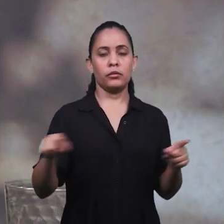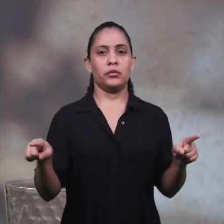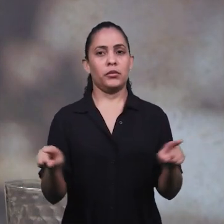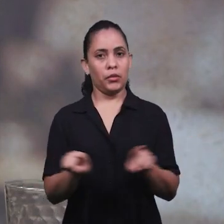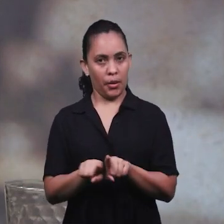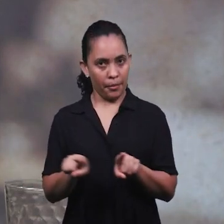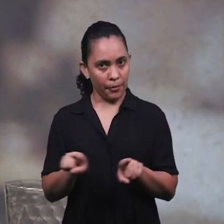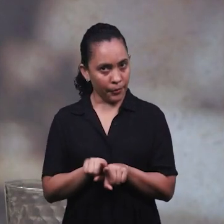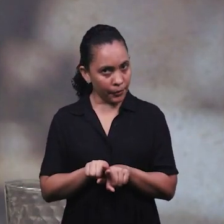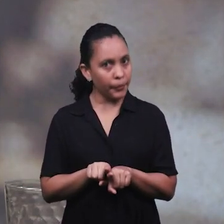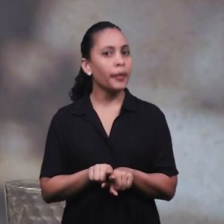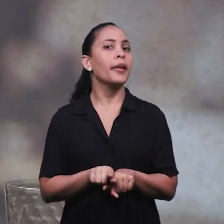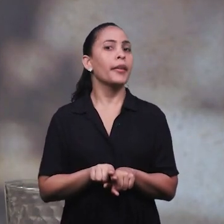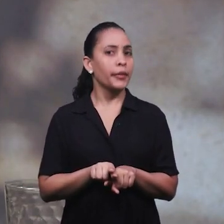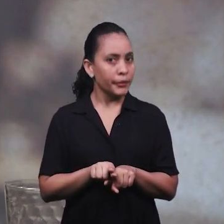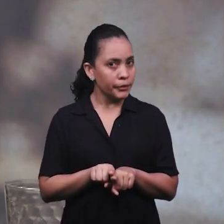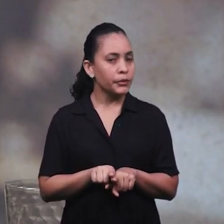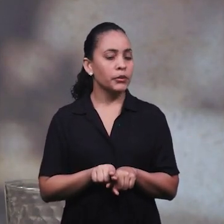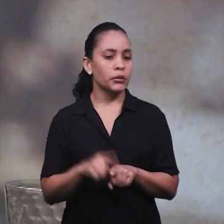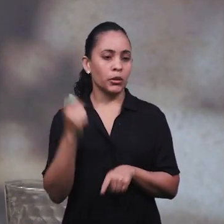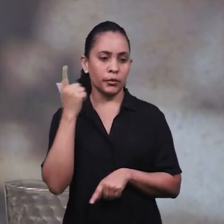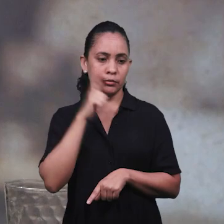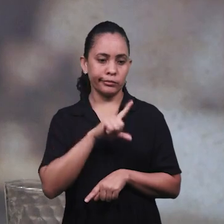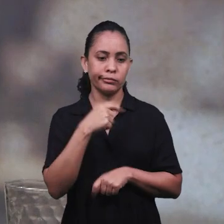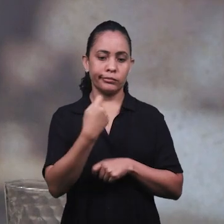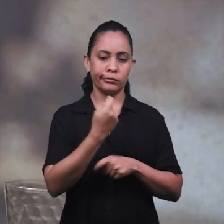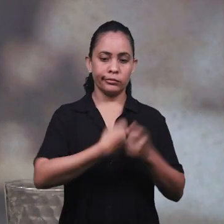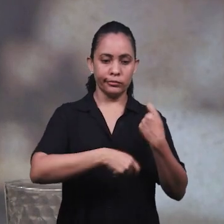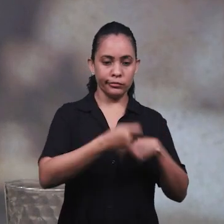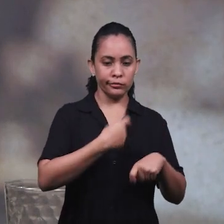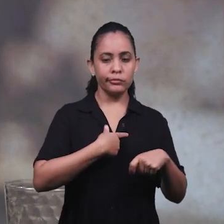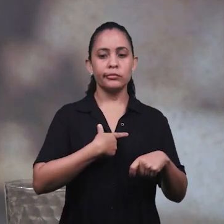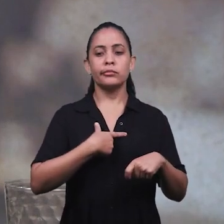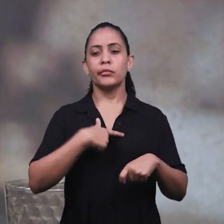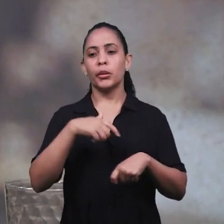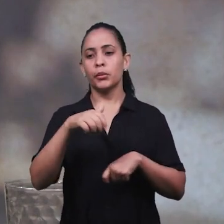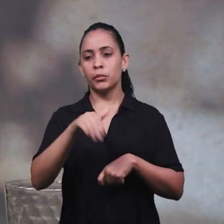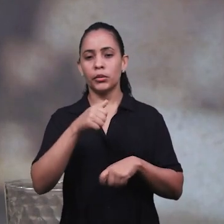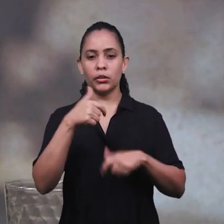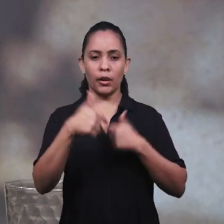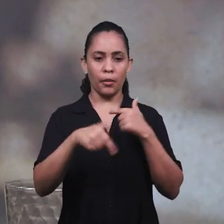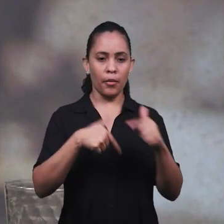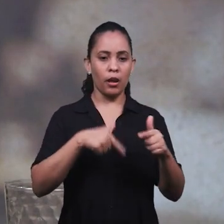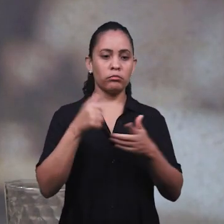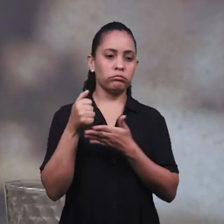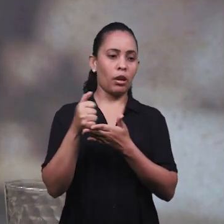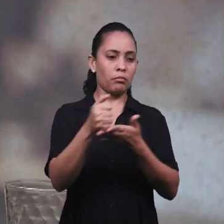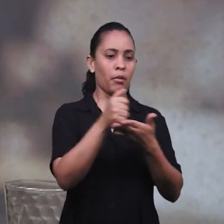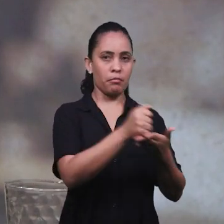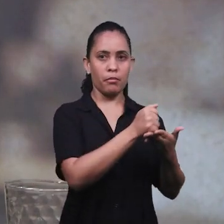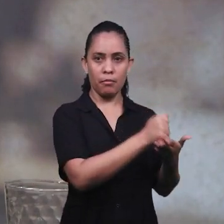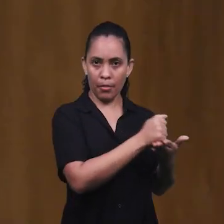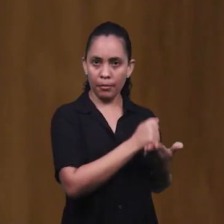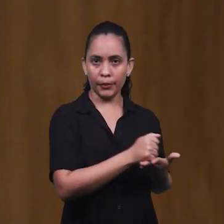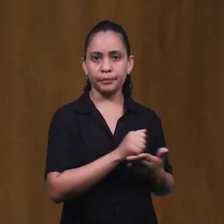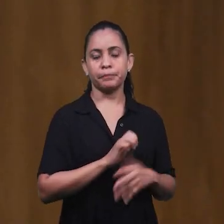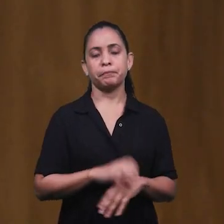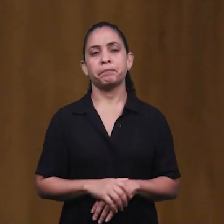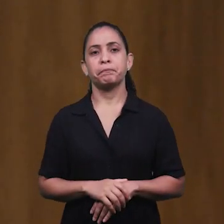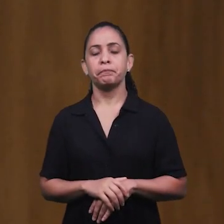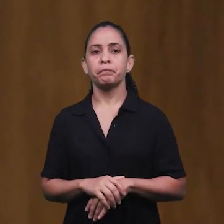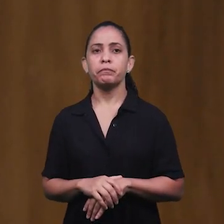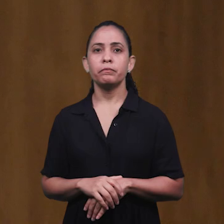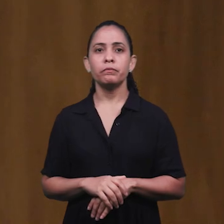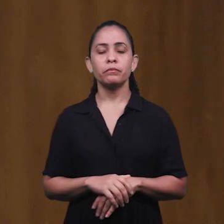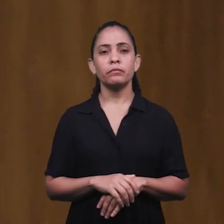ter a capacidade e a propriedade de contratar profissionais para suprir cada uma das demandas do condomínio. O senhor falou,